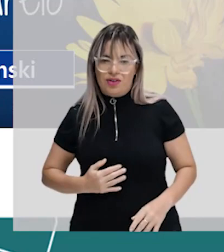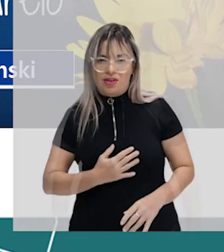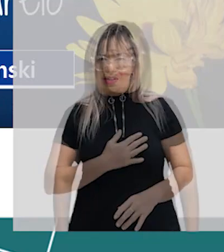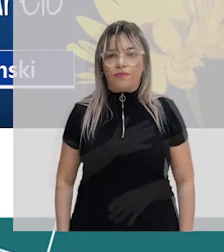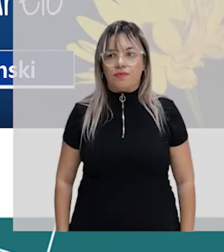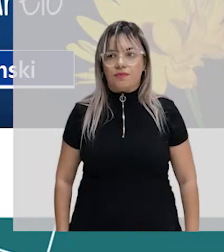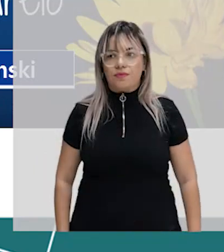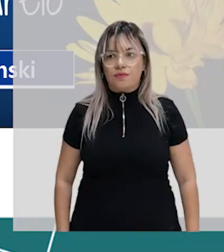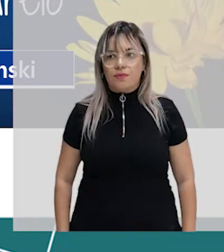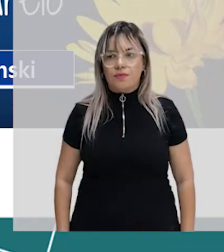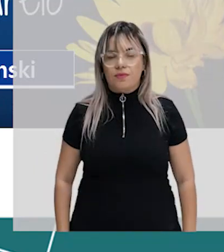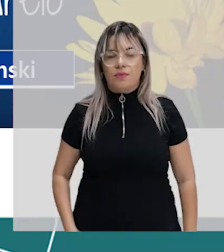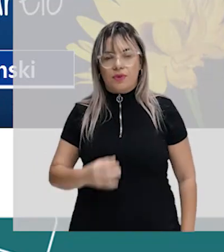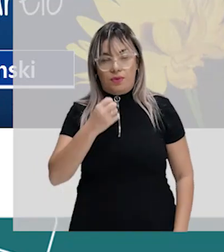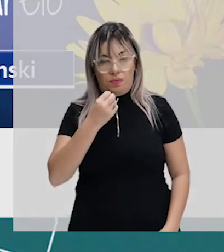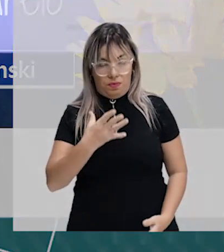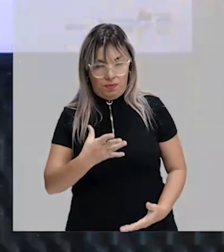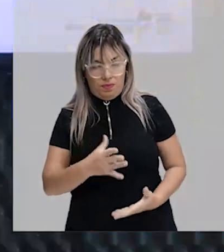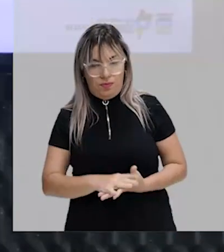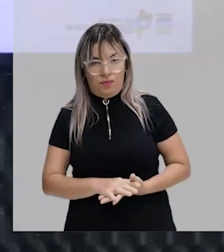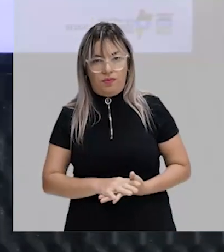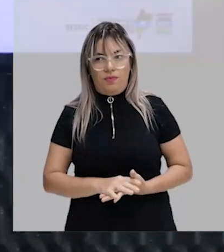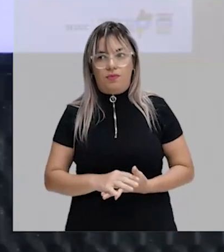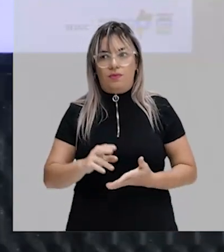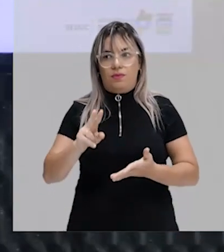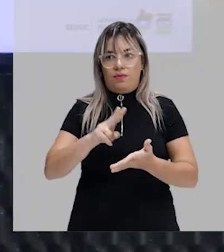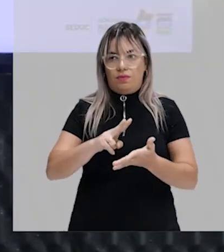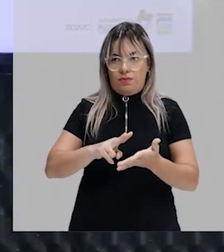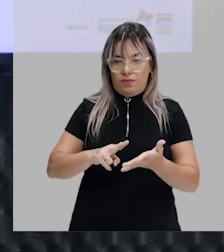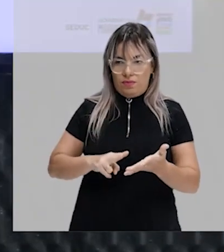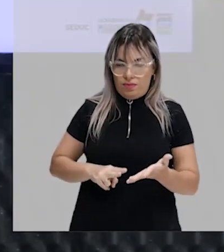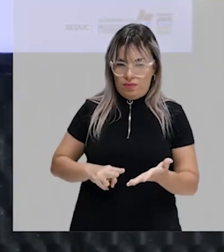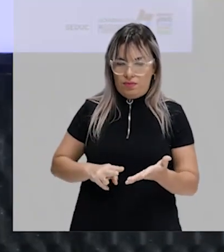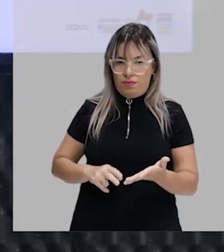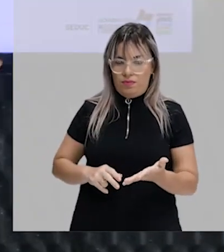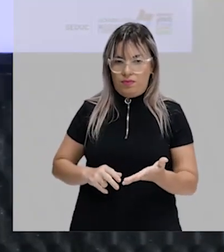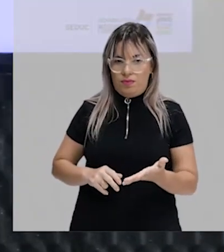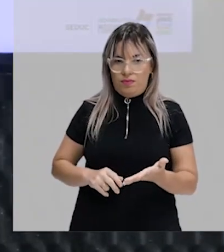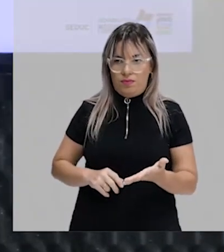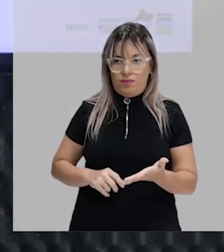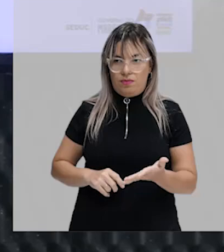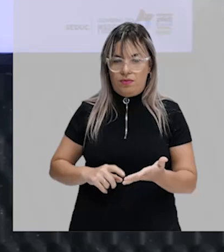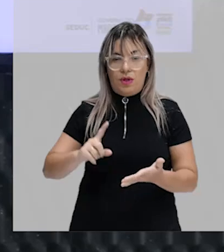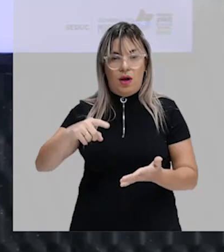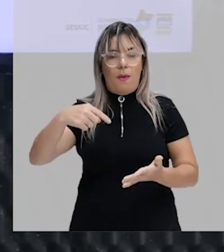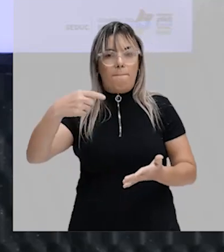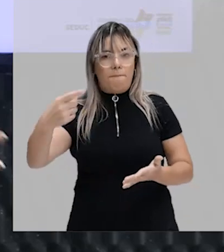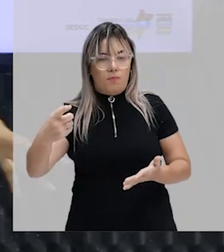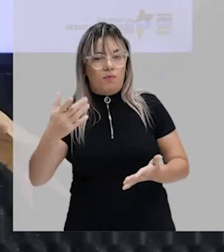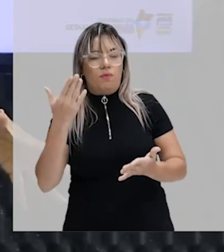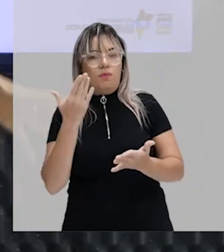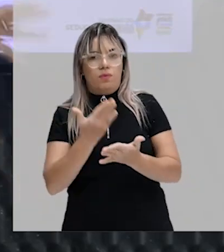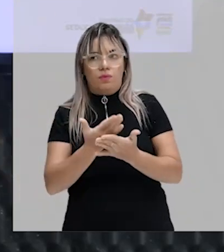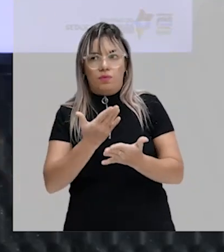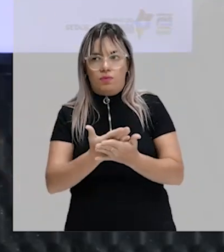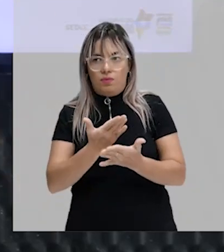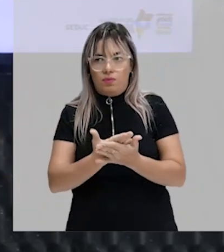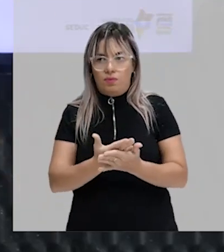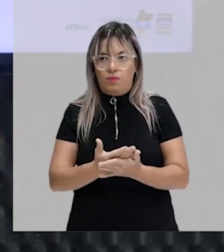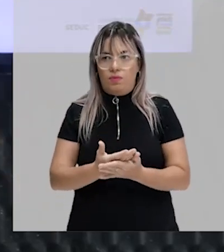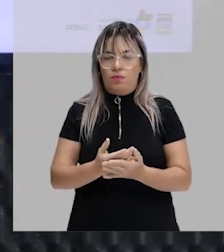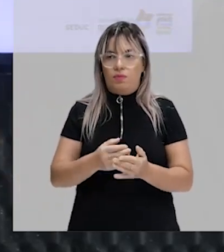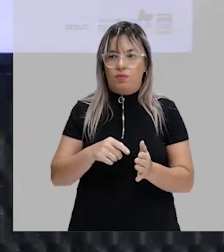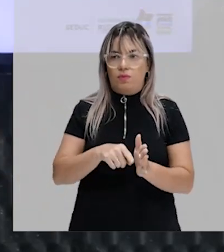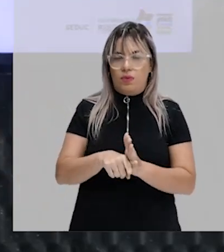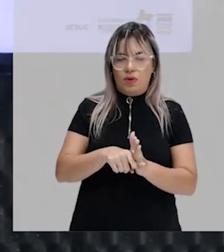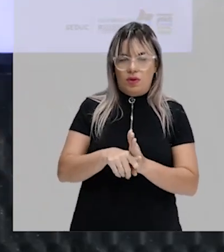censura. Bom, então, são essas coisas que a gente traz aqui, ainda tem mais em próxima aula. E eu fiquei aqui com a música aqui, vou